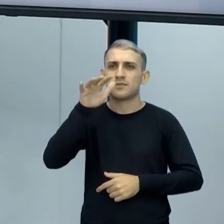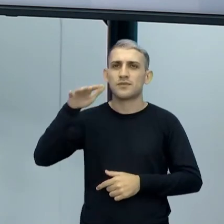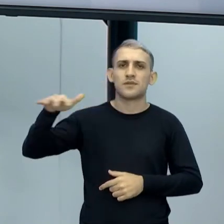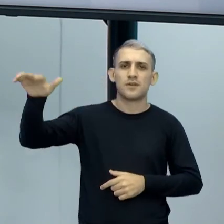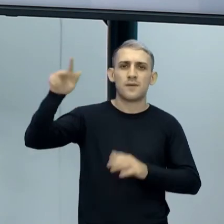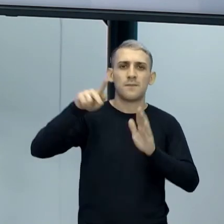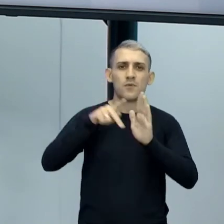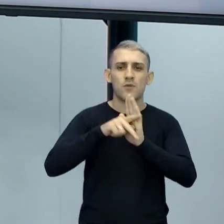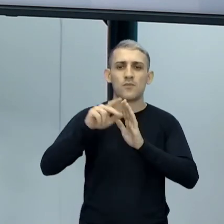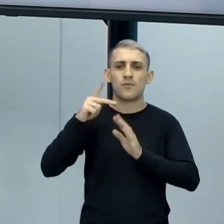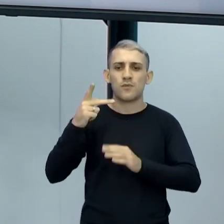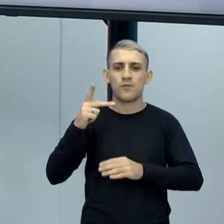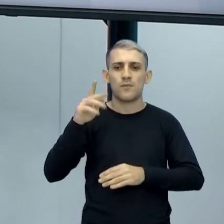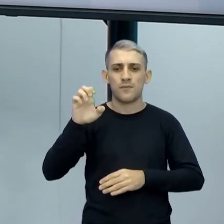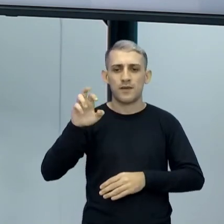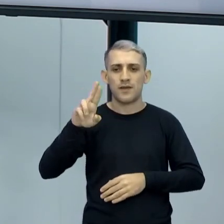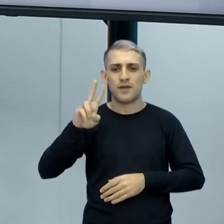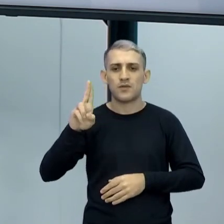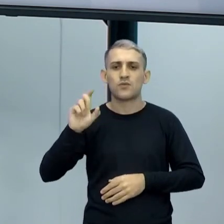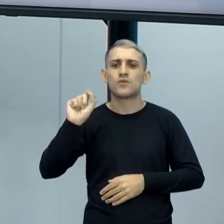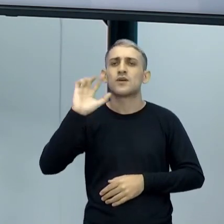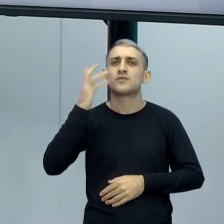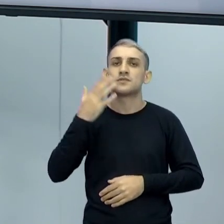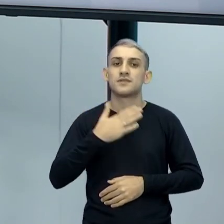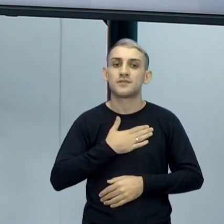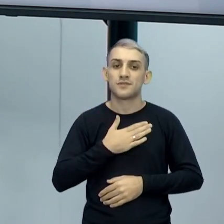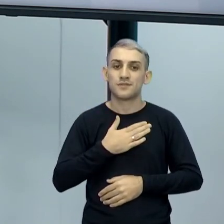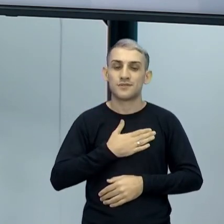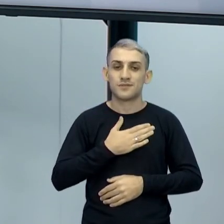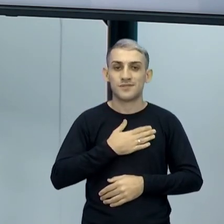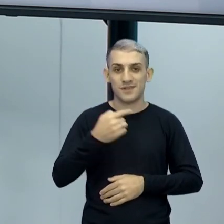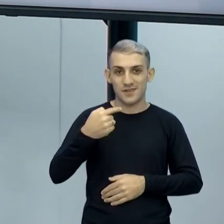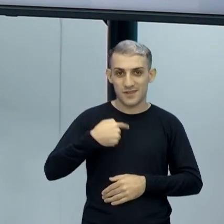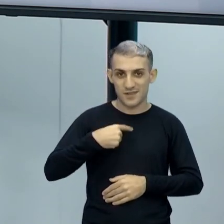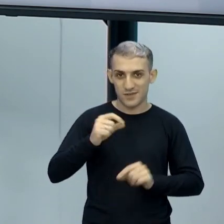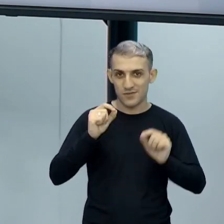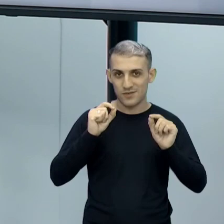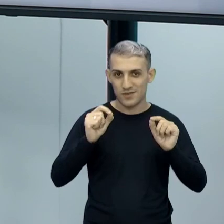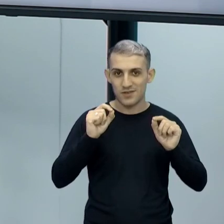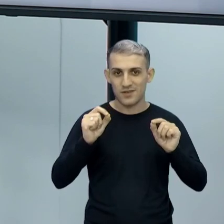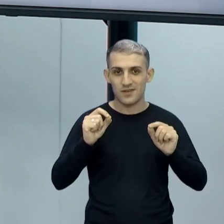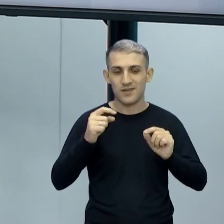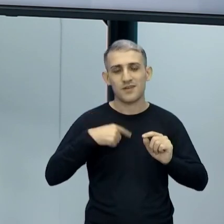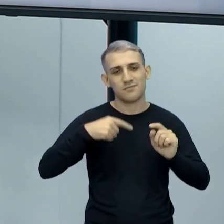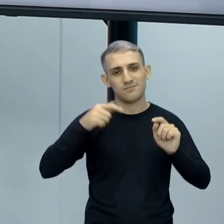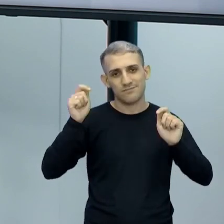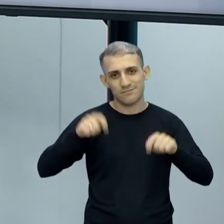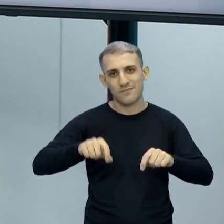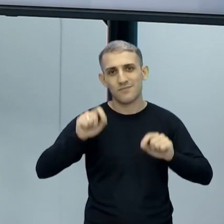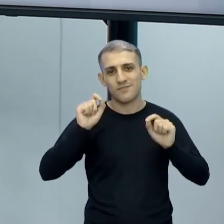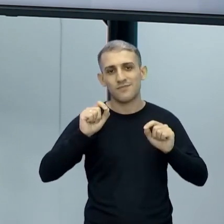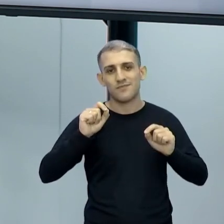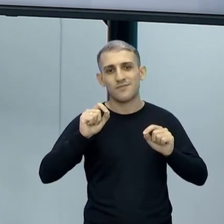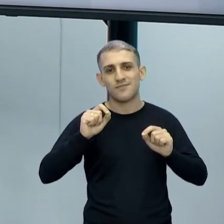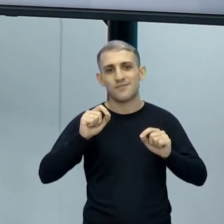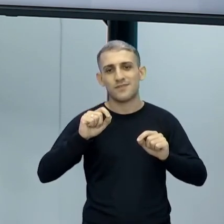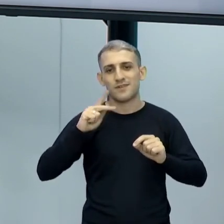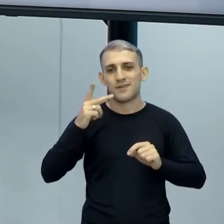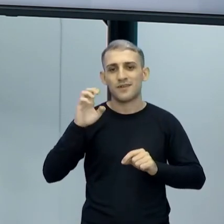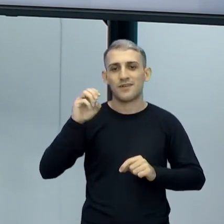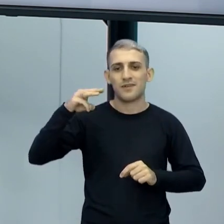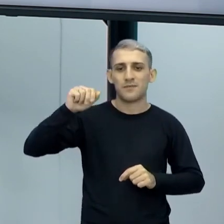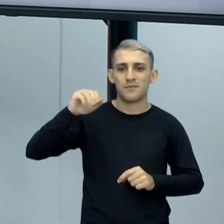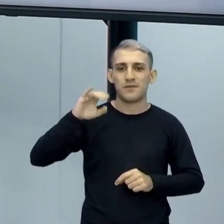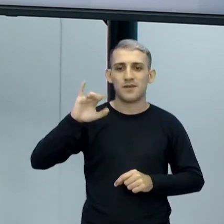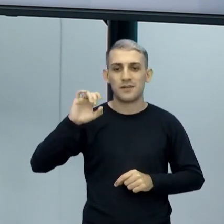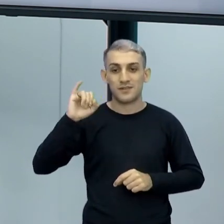lá para o Peru, né, o que aconteceria comigo? Eu consequentemente, teria mais hemácia se eu ficasse